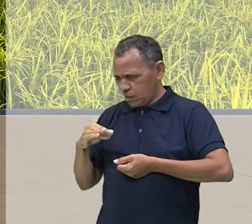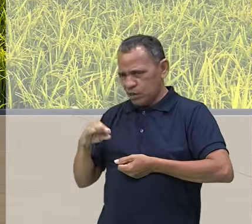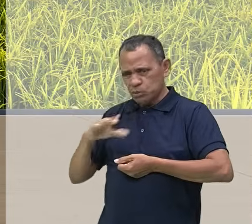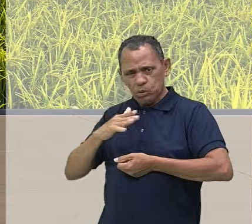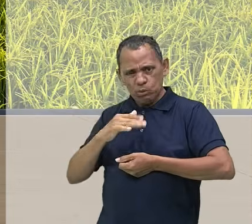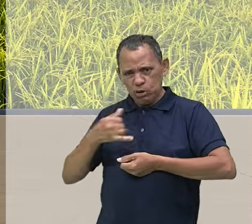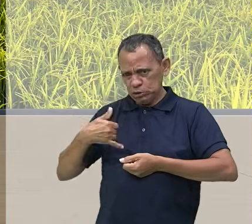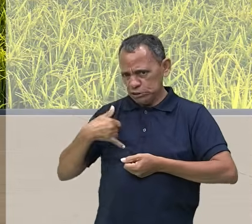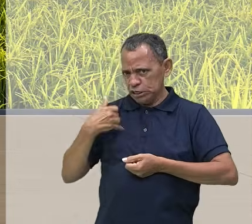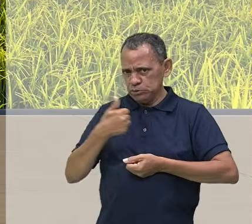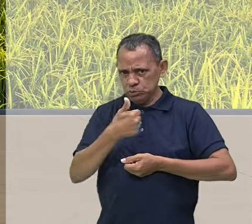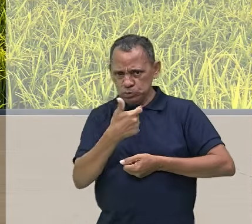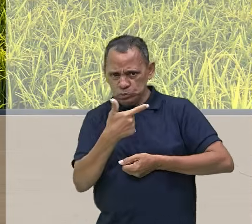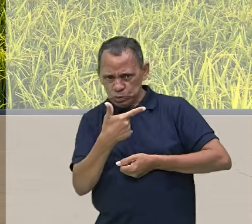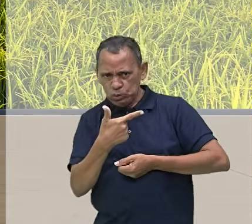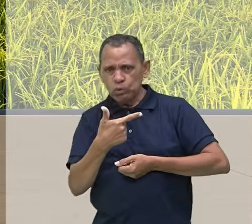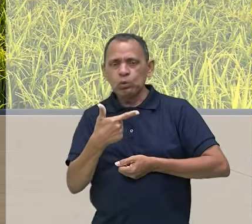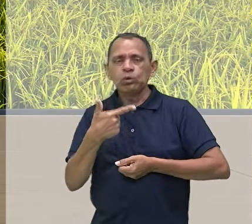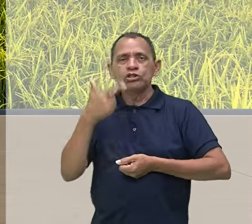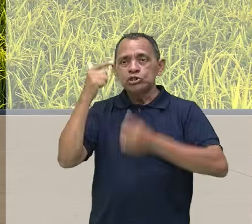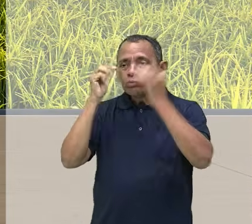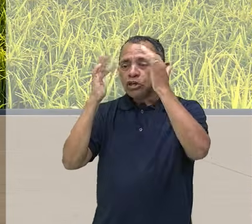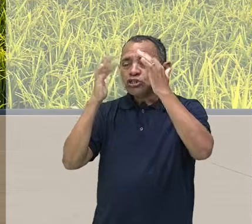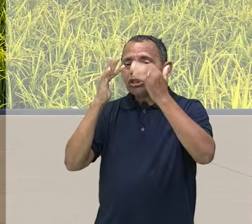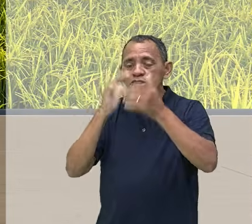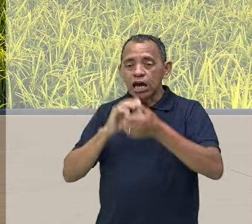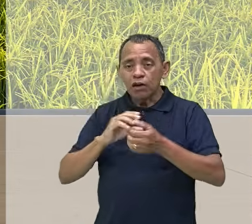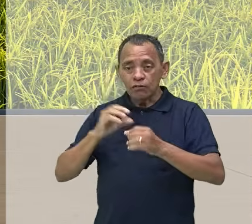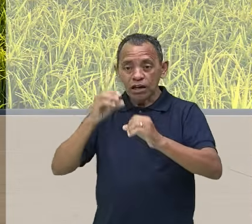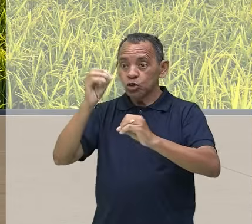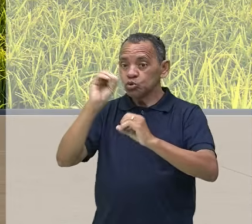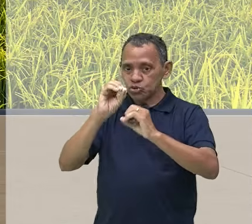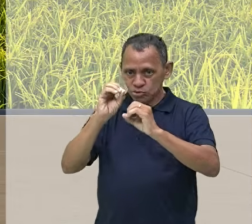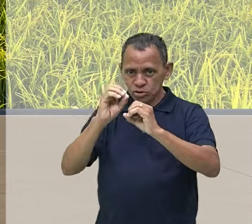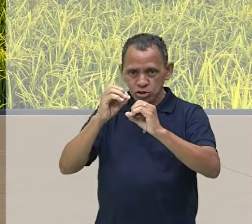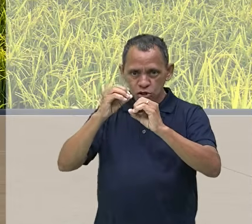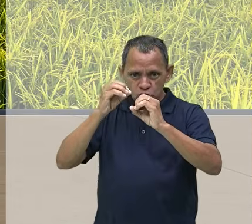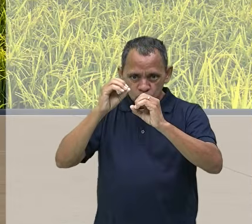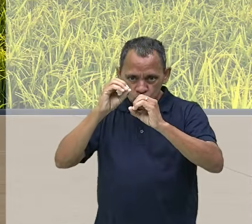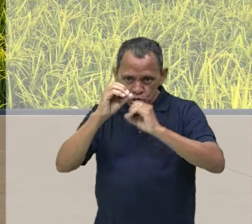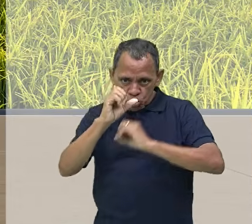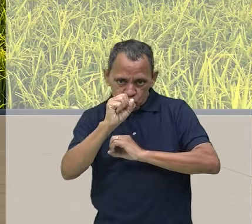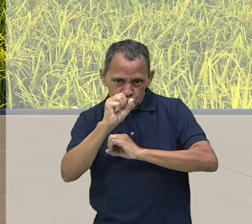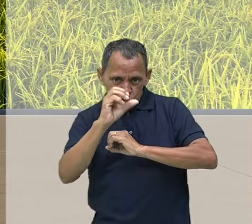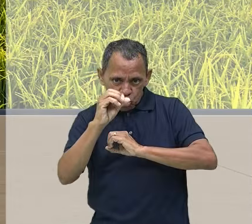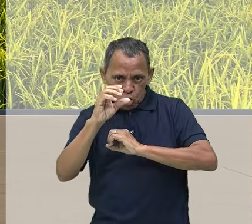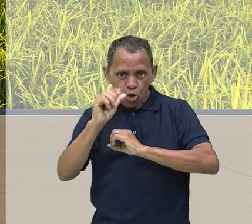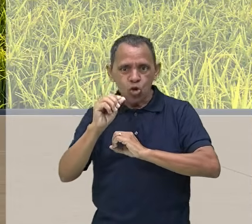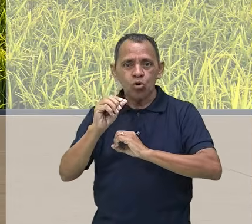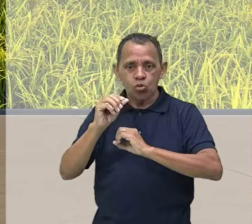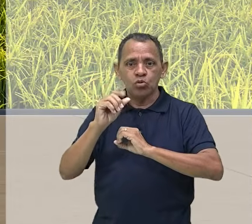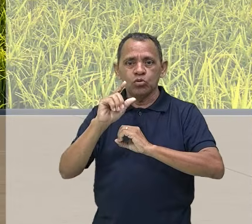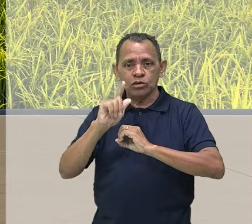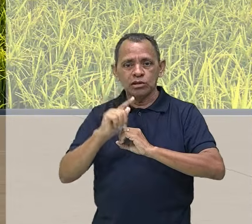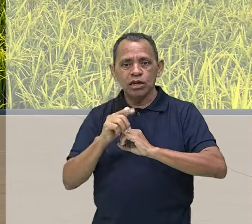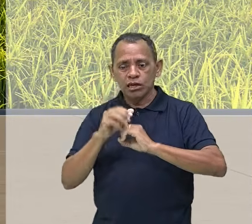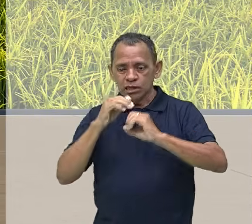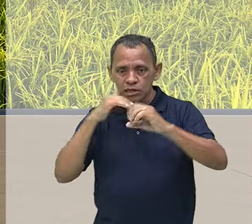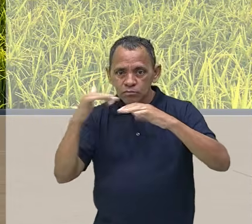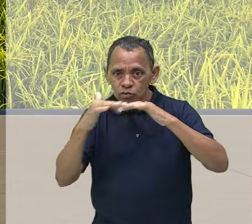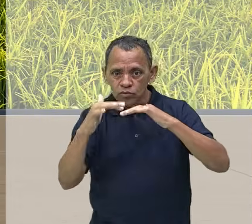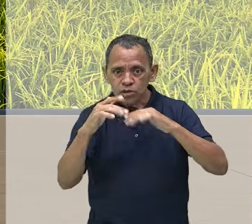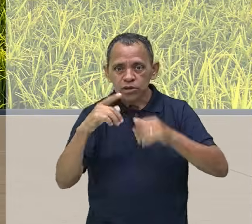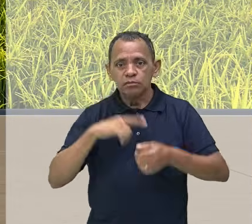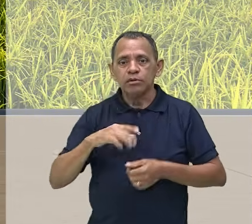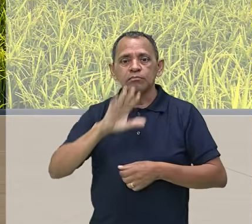idade, eu imaginava que o Sol que se mexia, né? Mas não. A gente sabe que é o planeta Terra que faz esse movimento